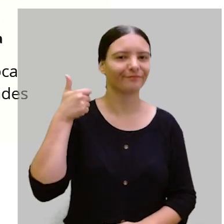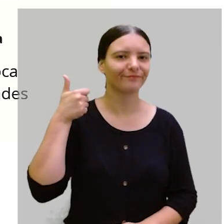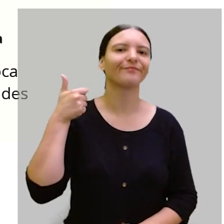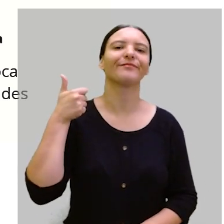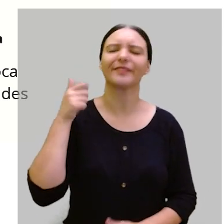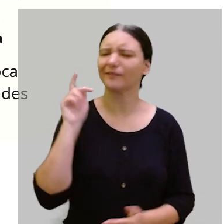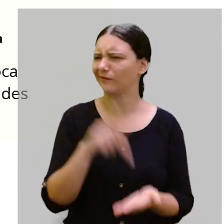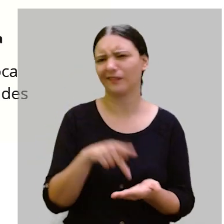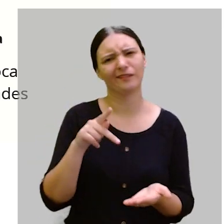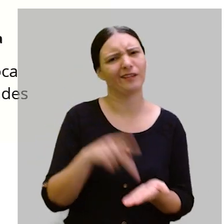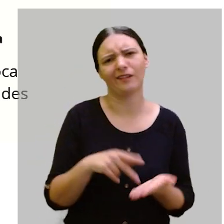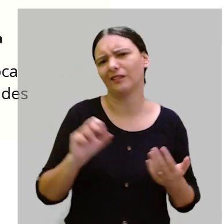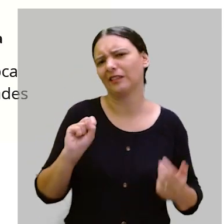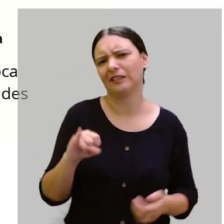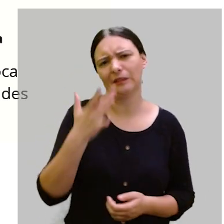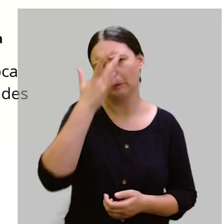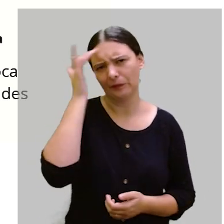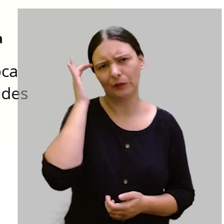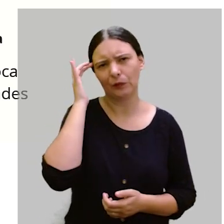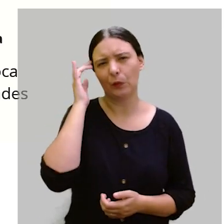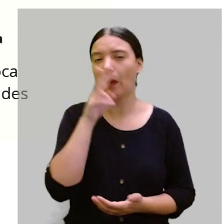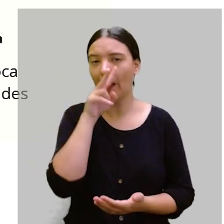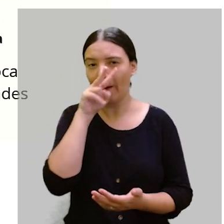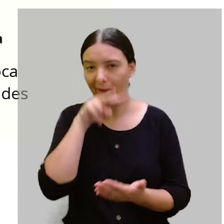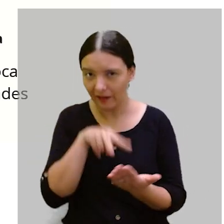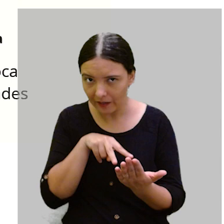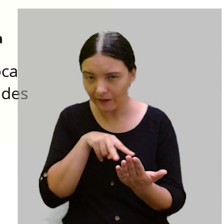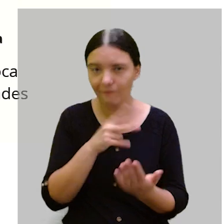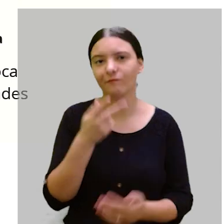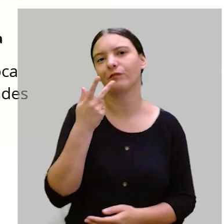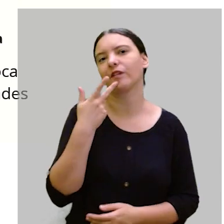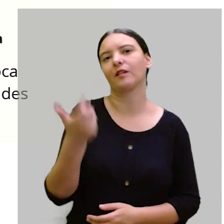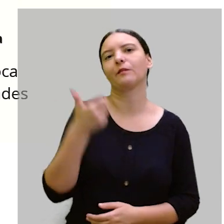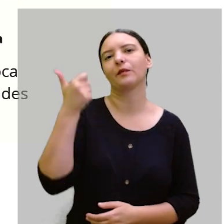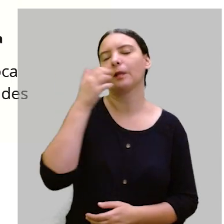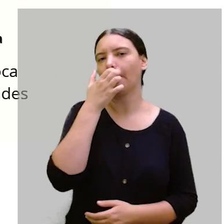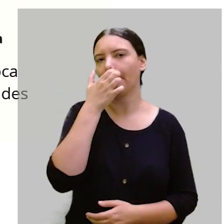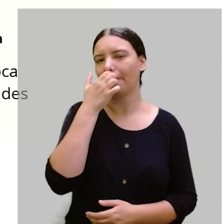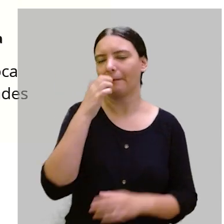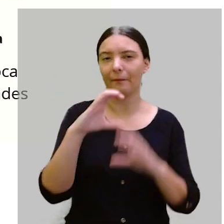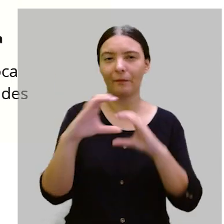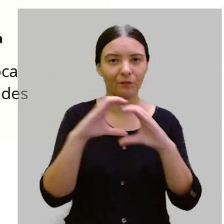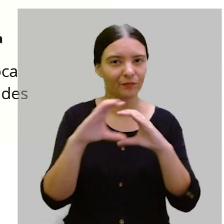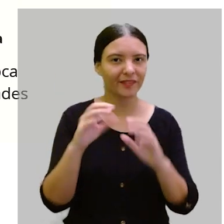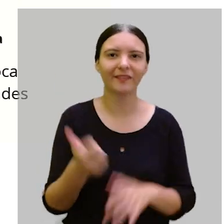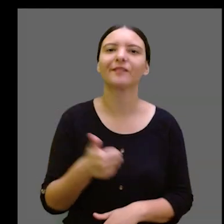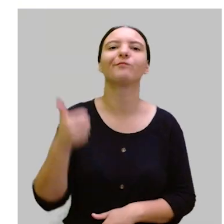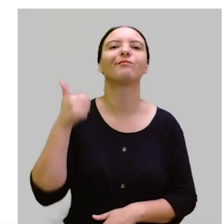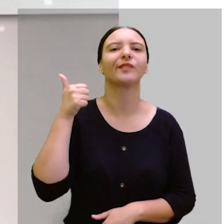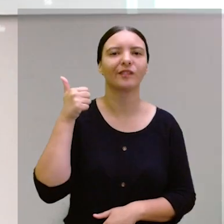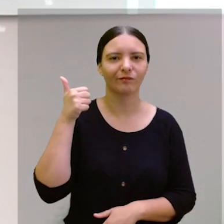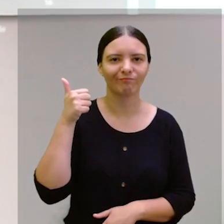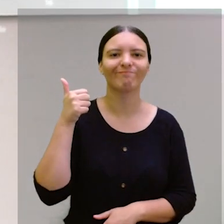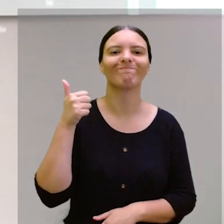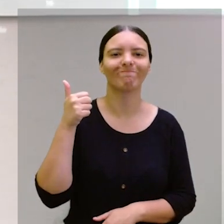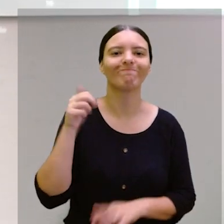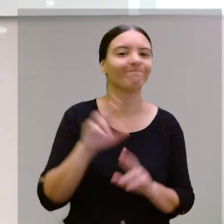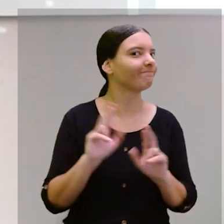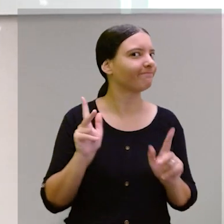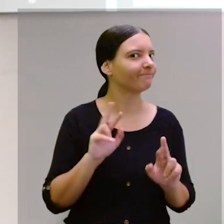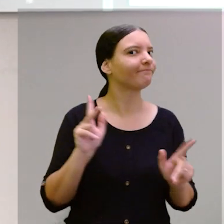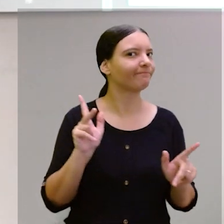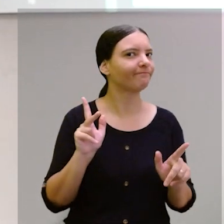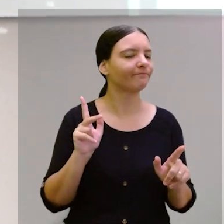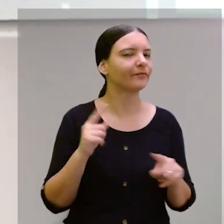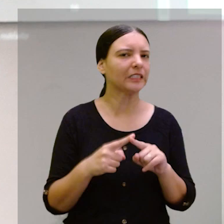Gente, isso é fato. Quem lê, fala melhor, se comunica melhor, se distingue.